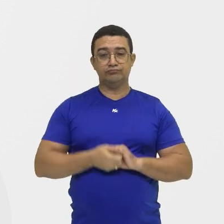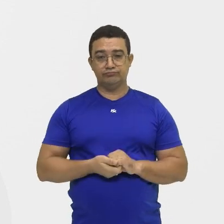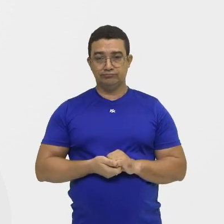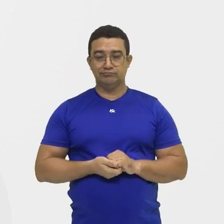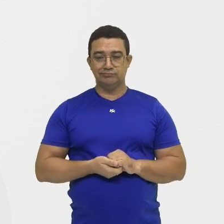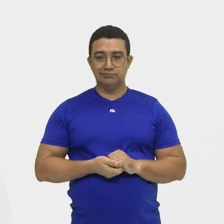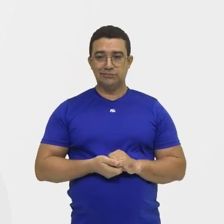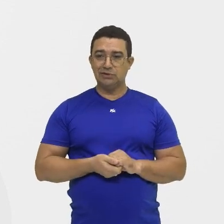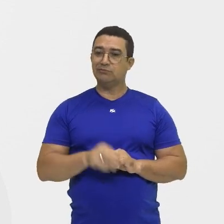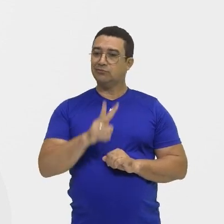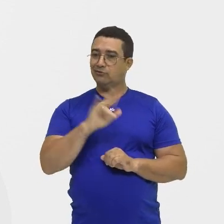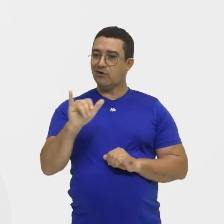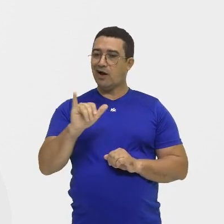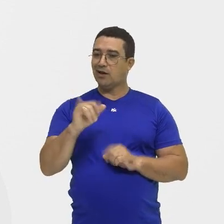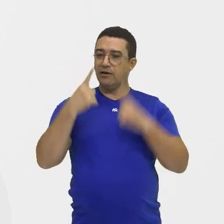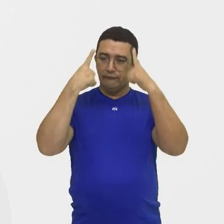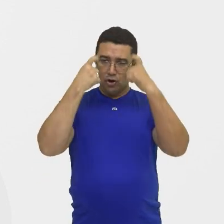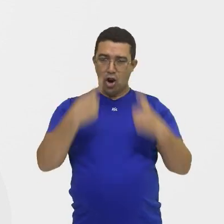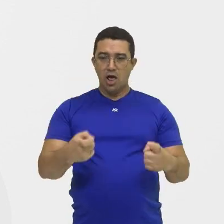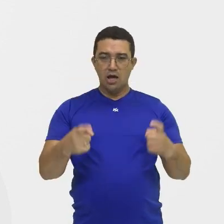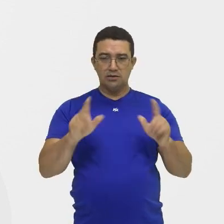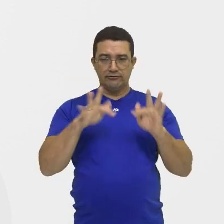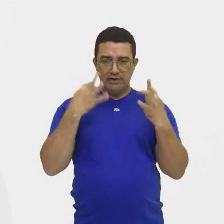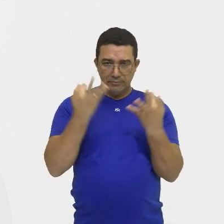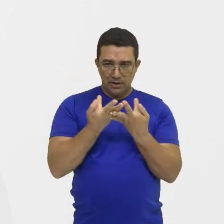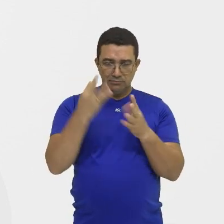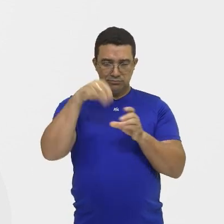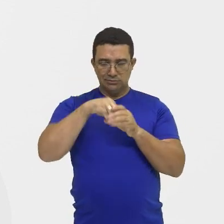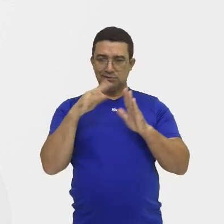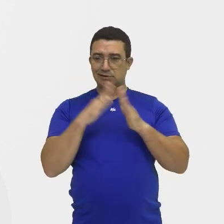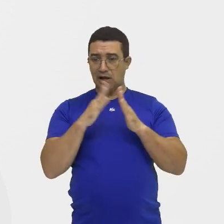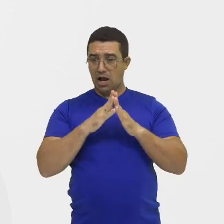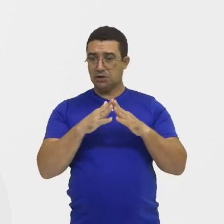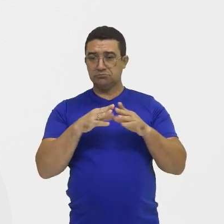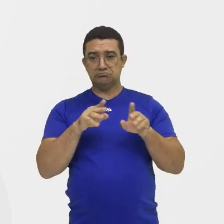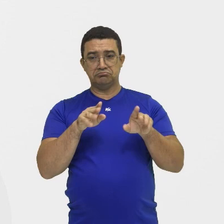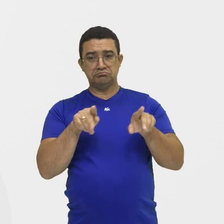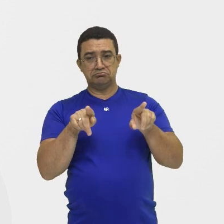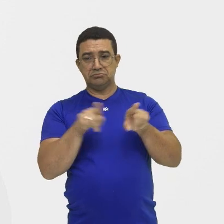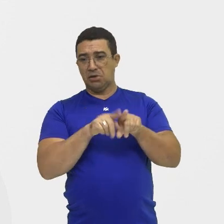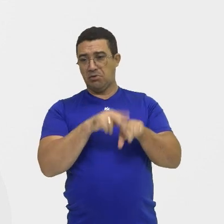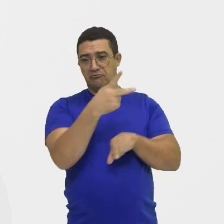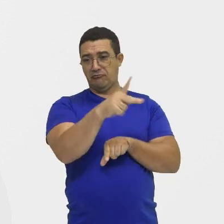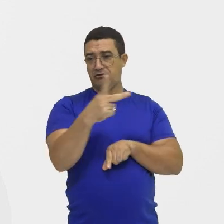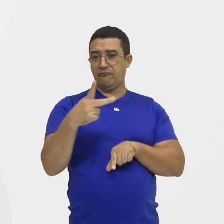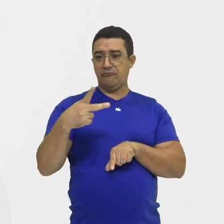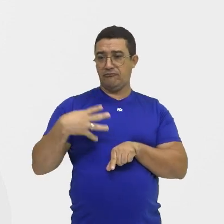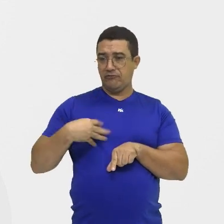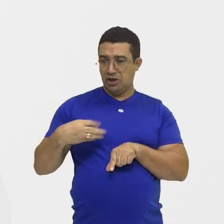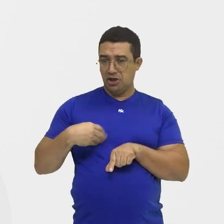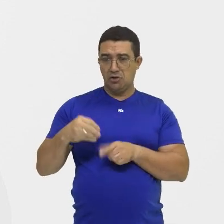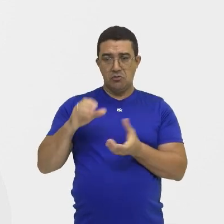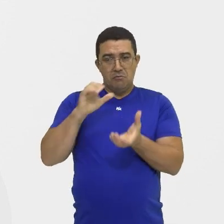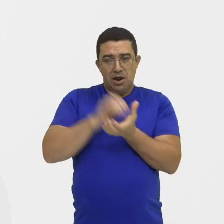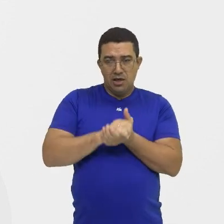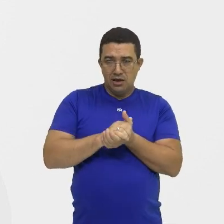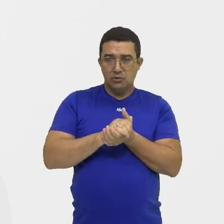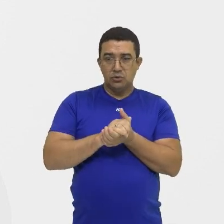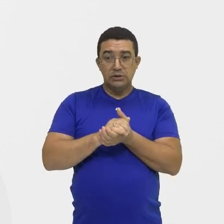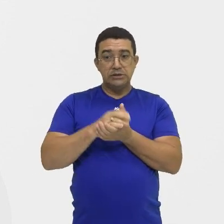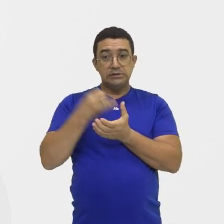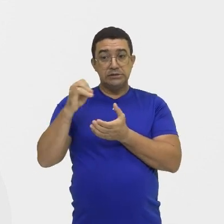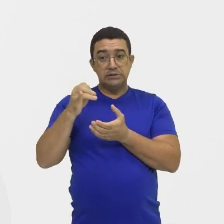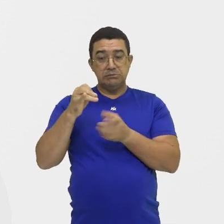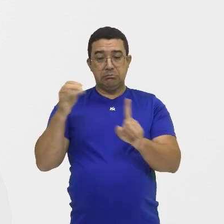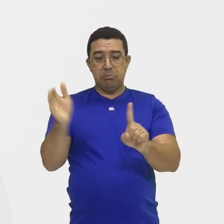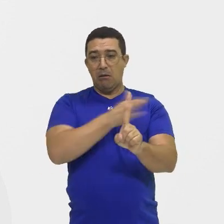essa situação de violência doméstica e familiar, ou dos seus dependentes, de seus filhos, de alguém, o agressor, né, o agressor